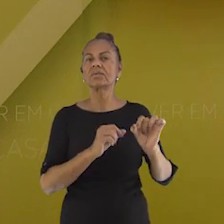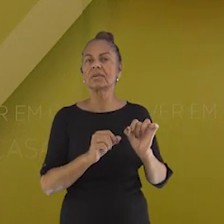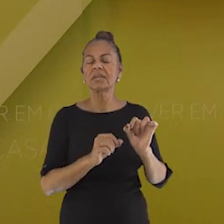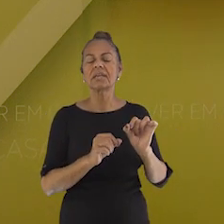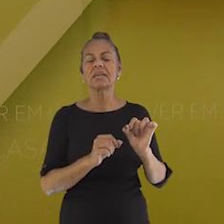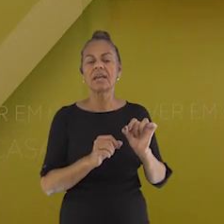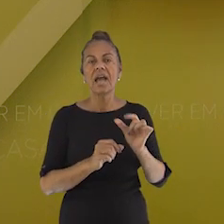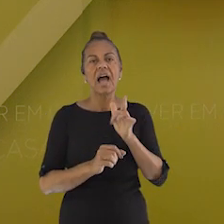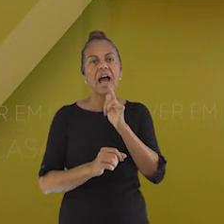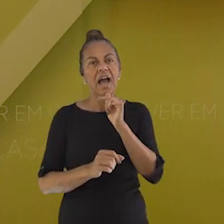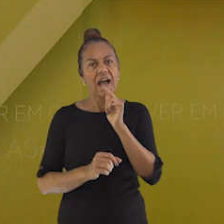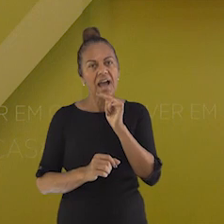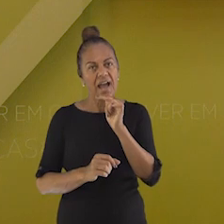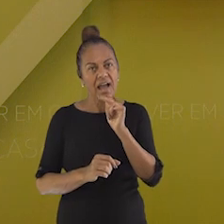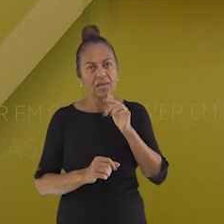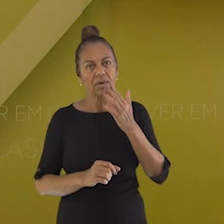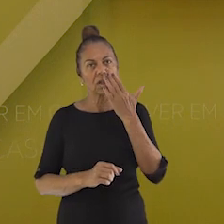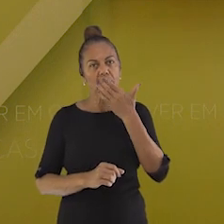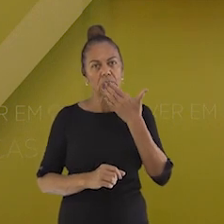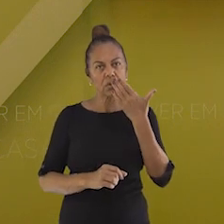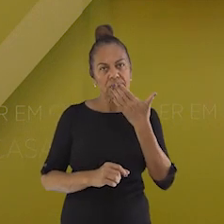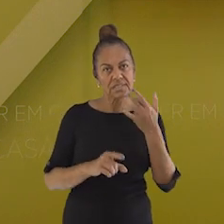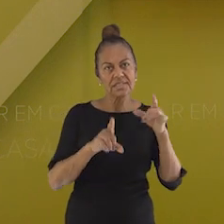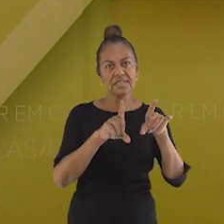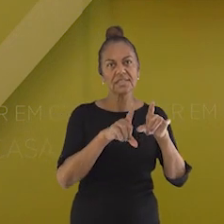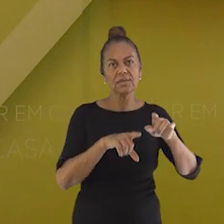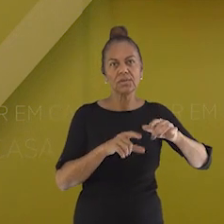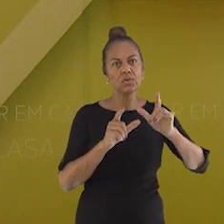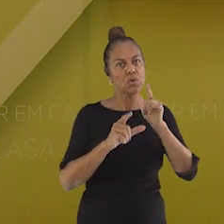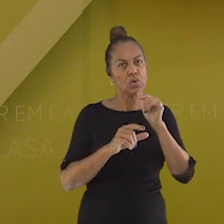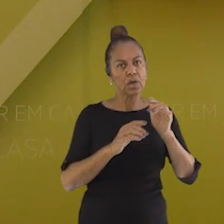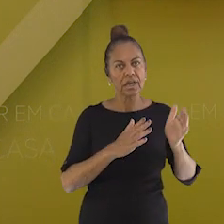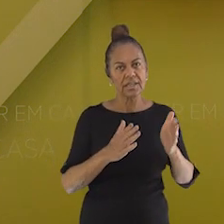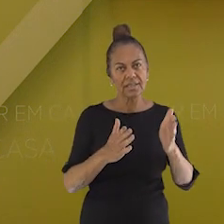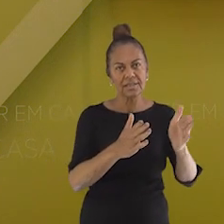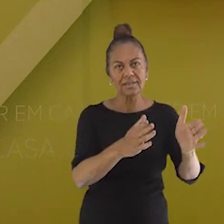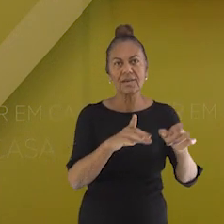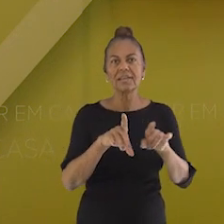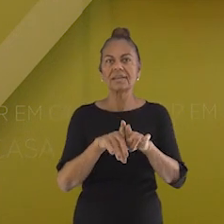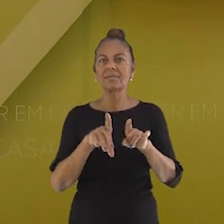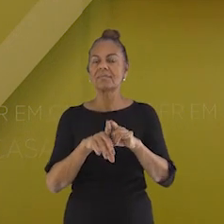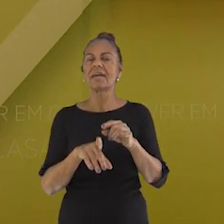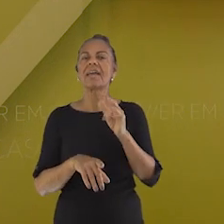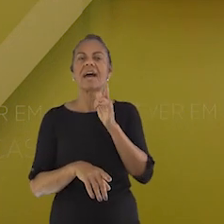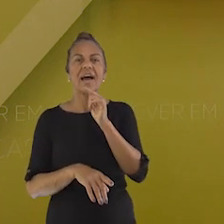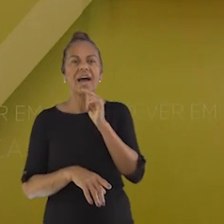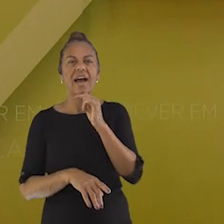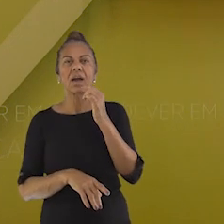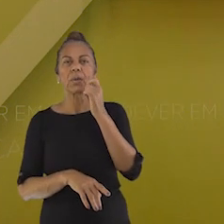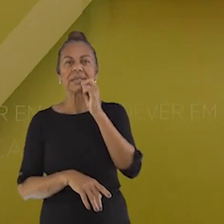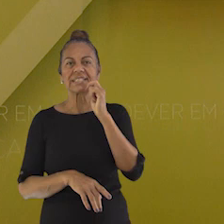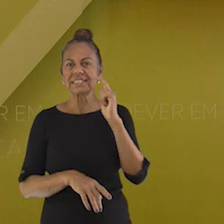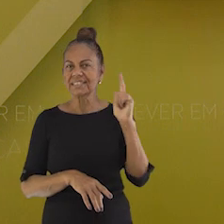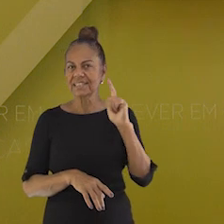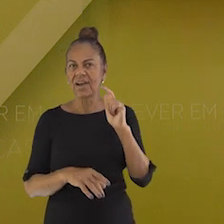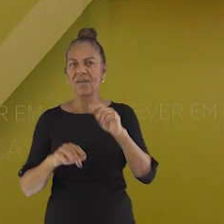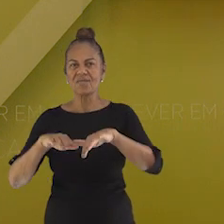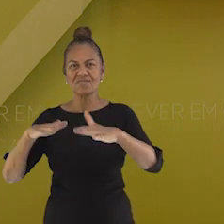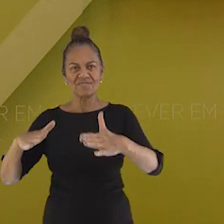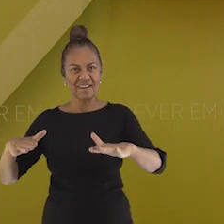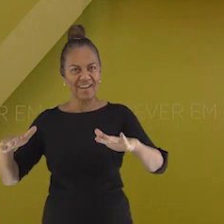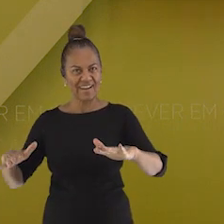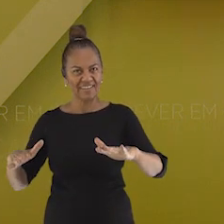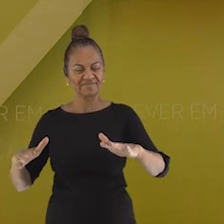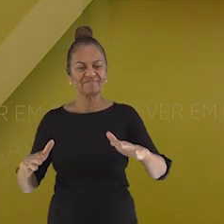água doce do rio com a água salgada do mar. No Brasil, as áreas de manguezais